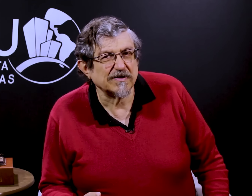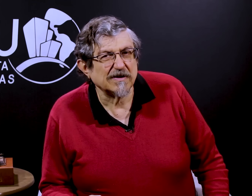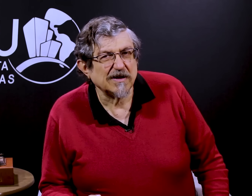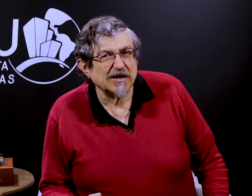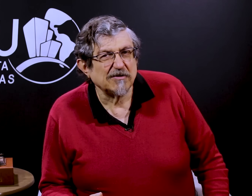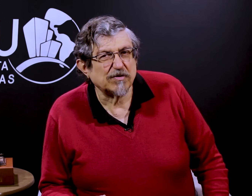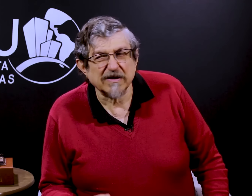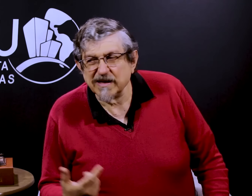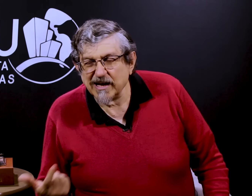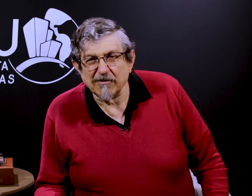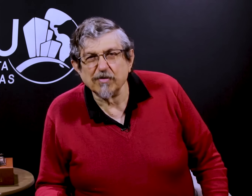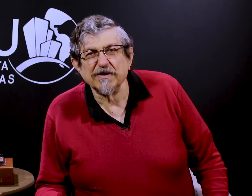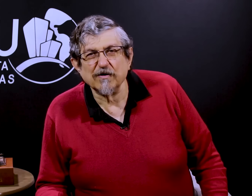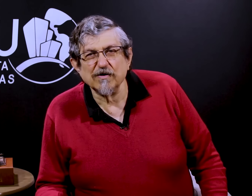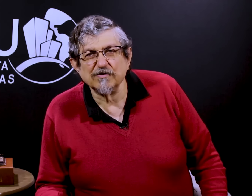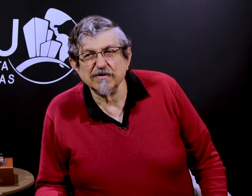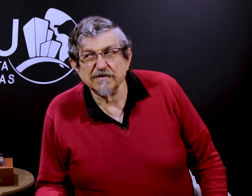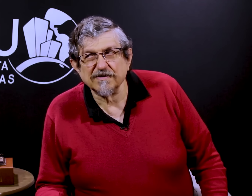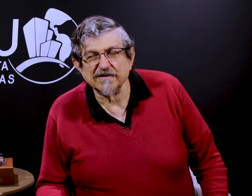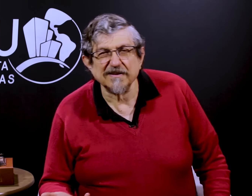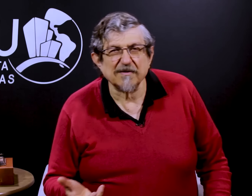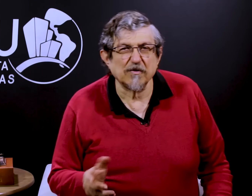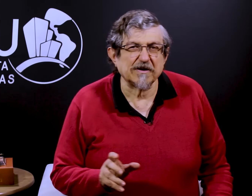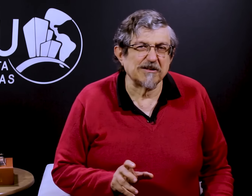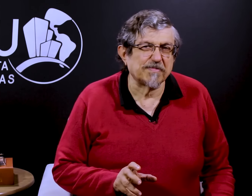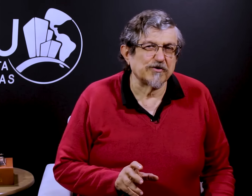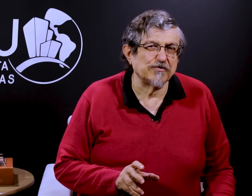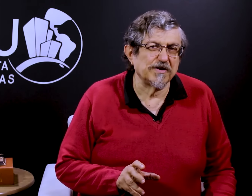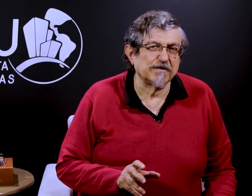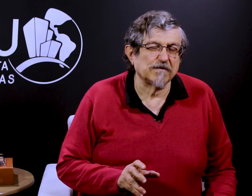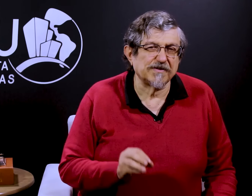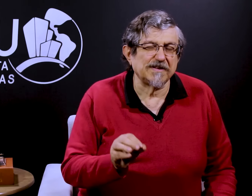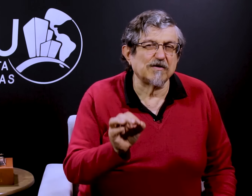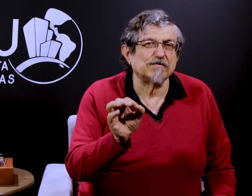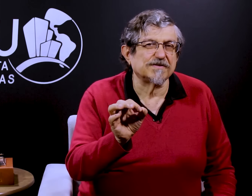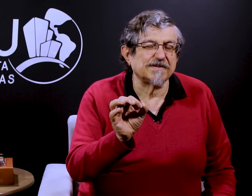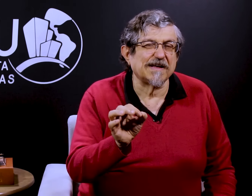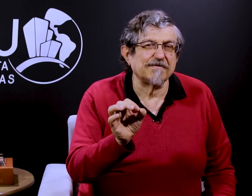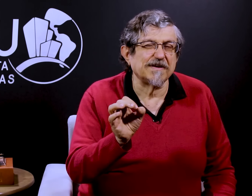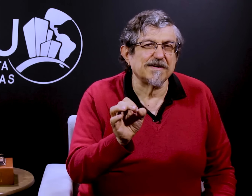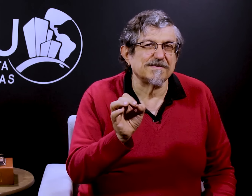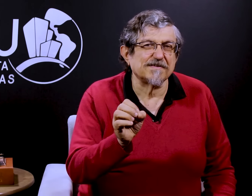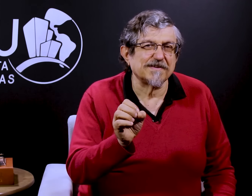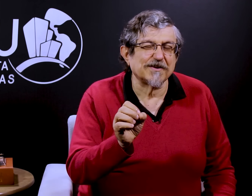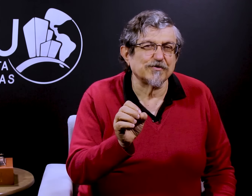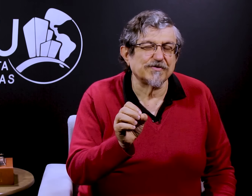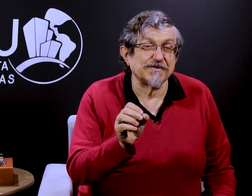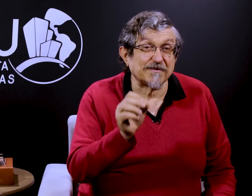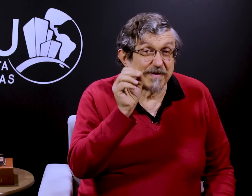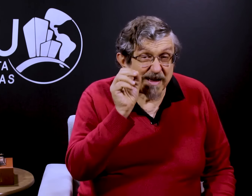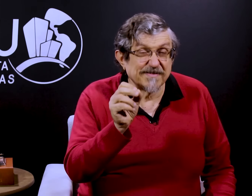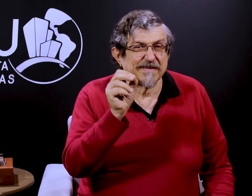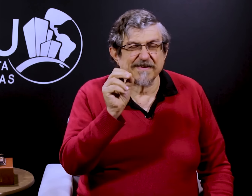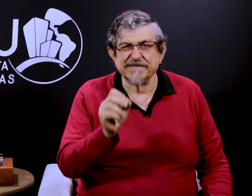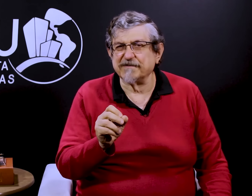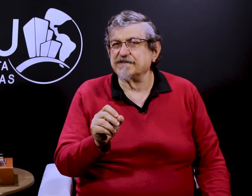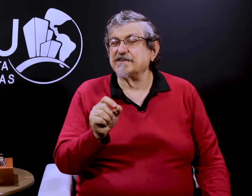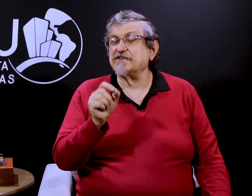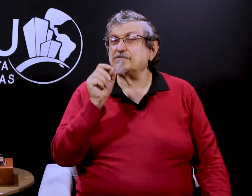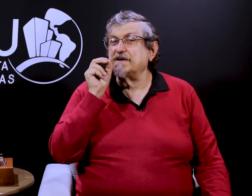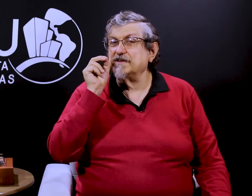grande porque ele é poderoso e você tem temor que ele prejudique você não você deve exercer a justiça preste